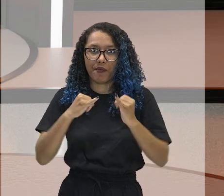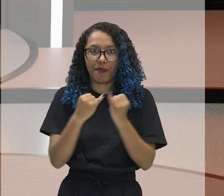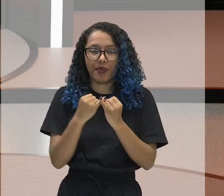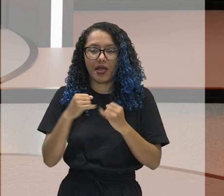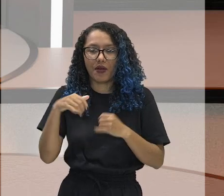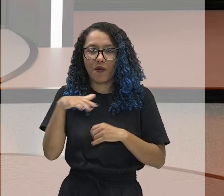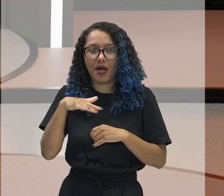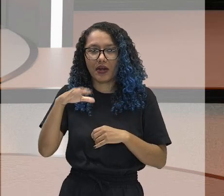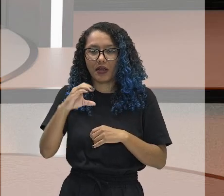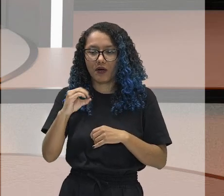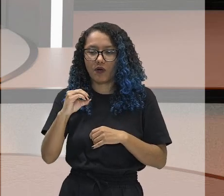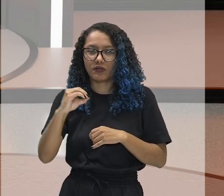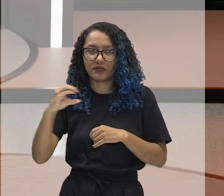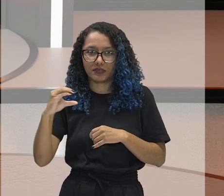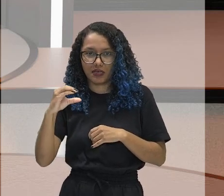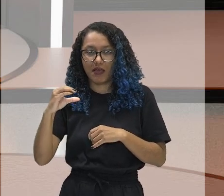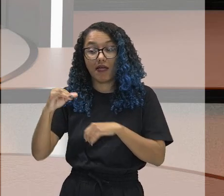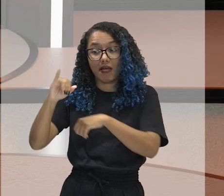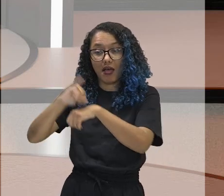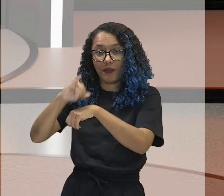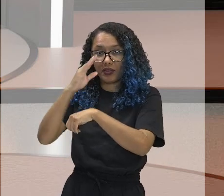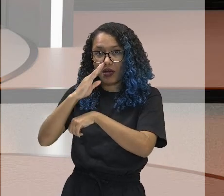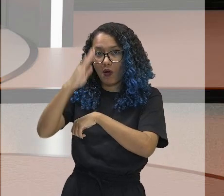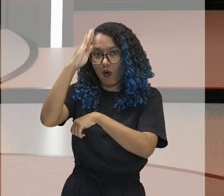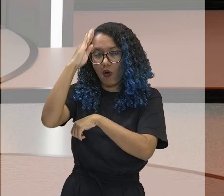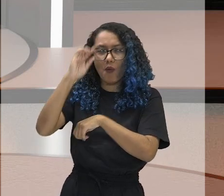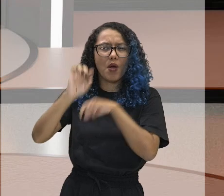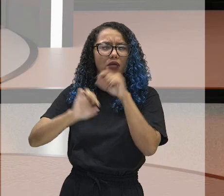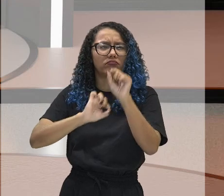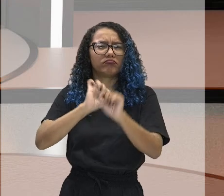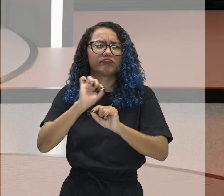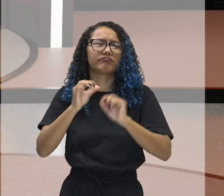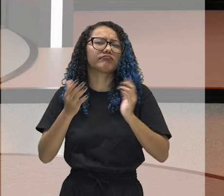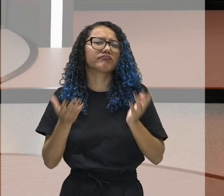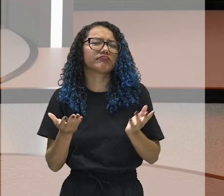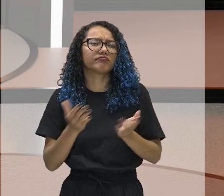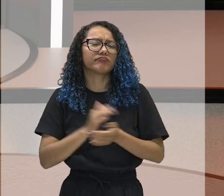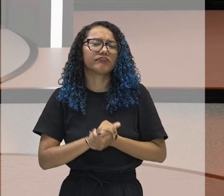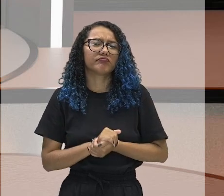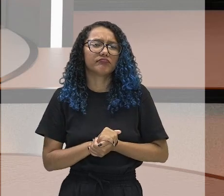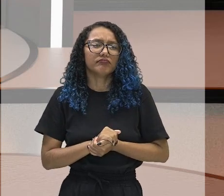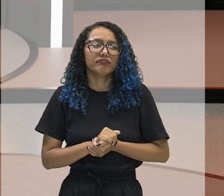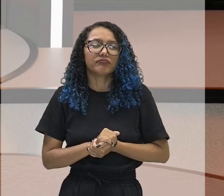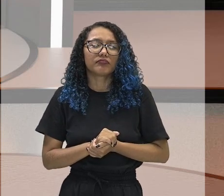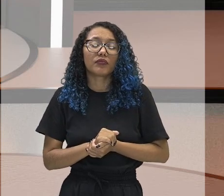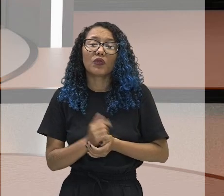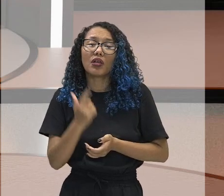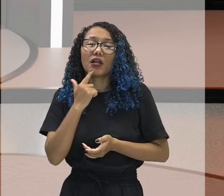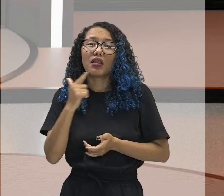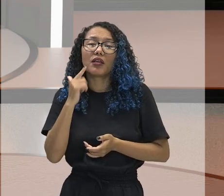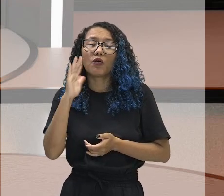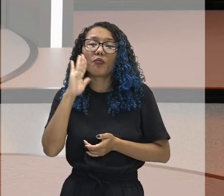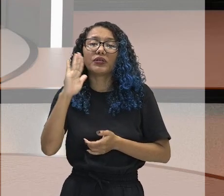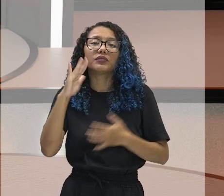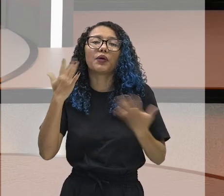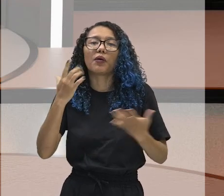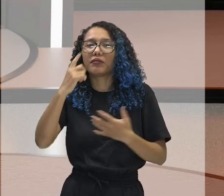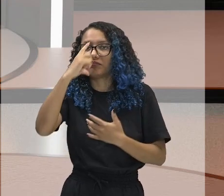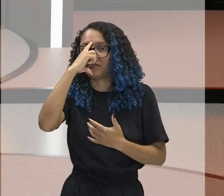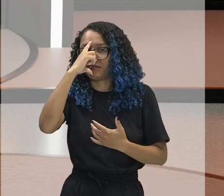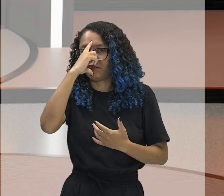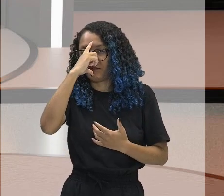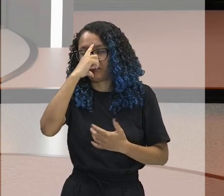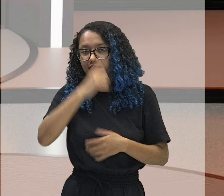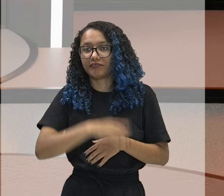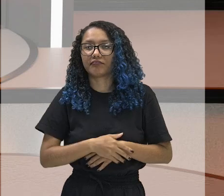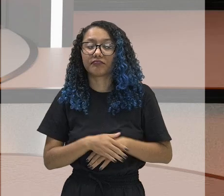Lá em capital Roma, tá, gente? Ele tem o idioma principal sendo o latim. Já